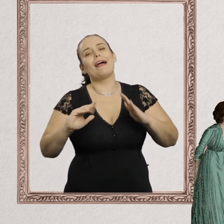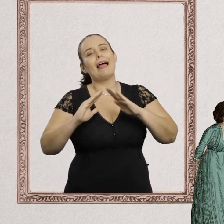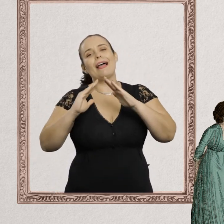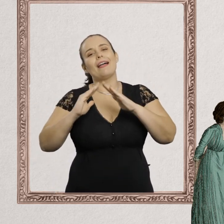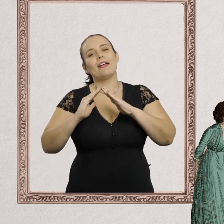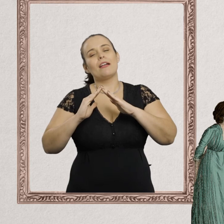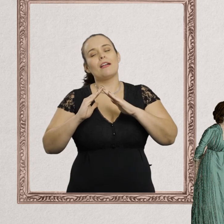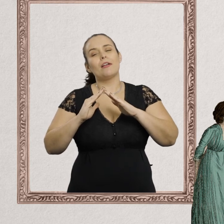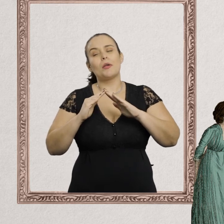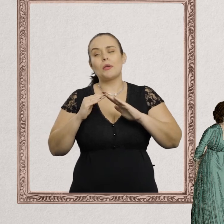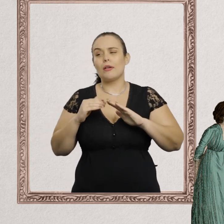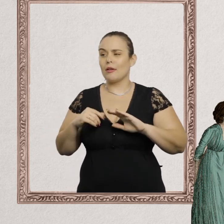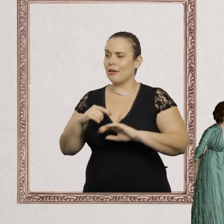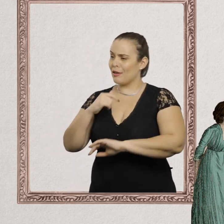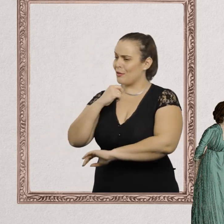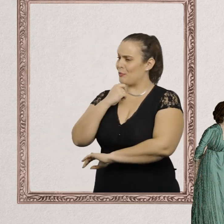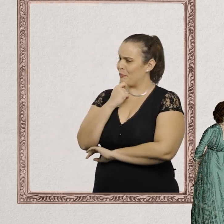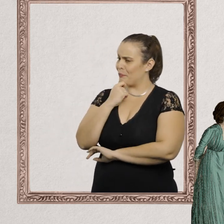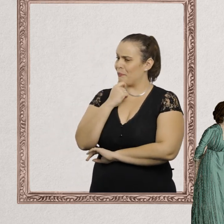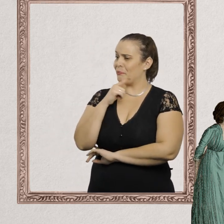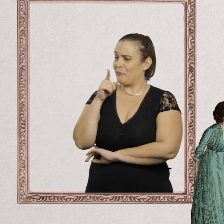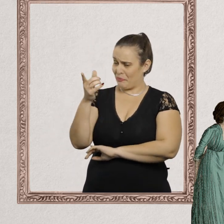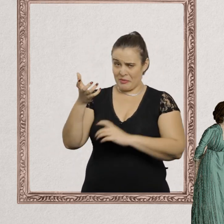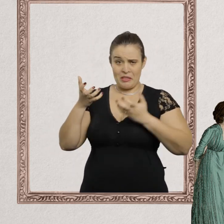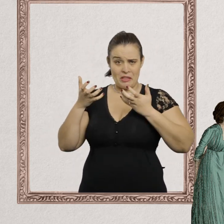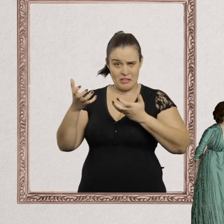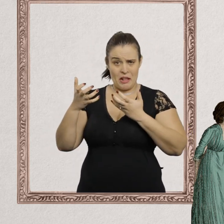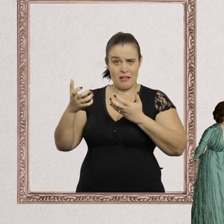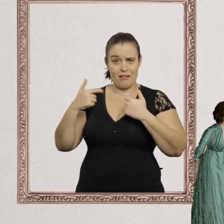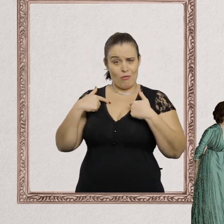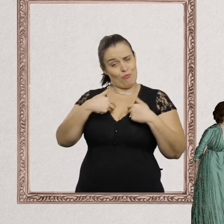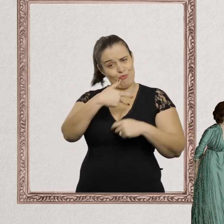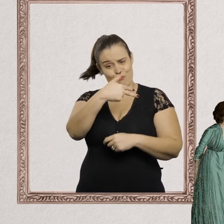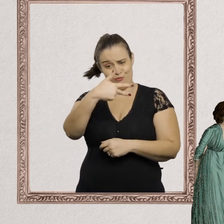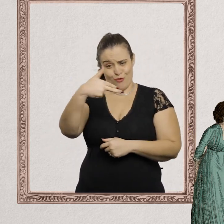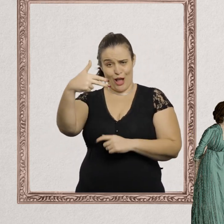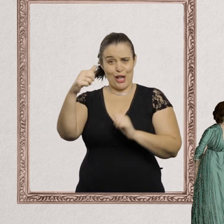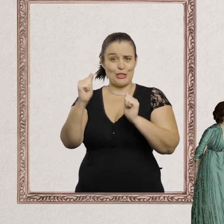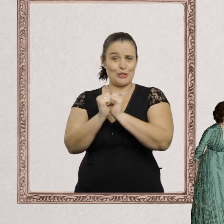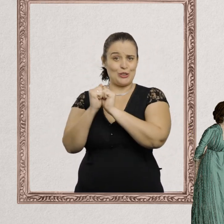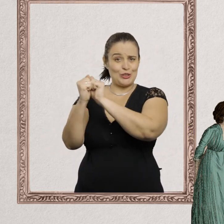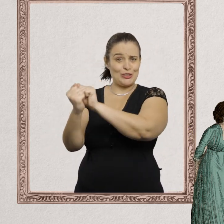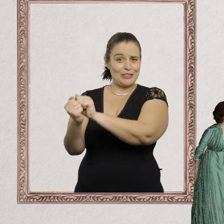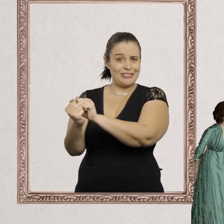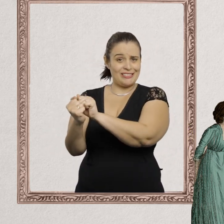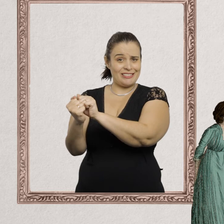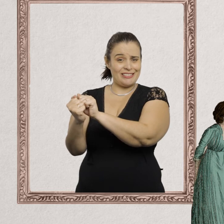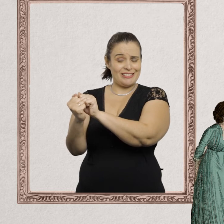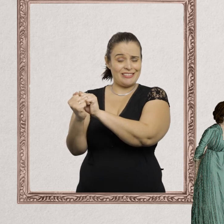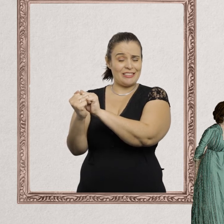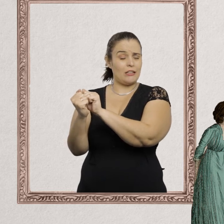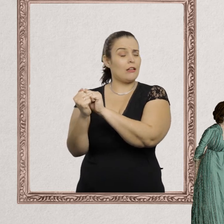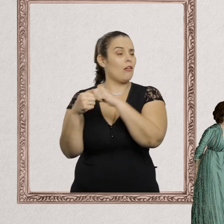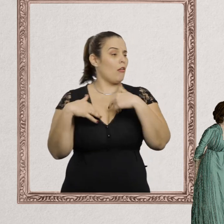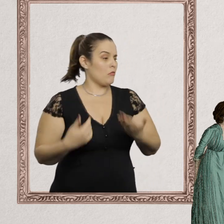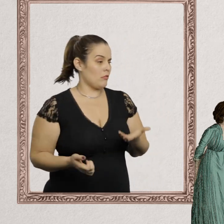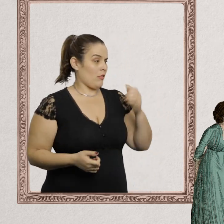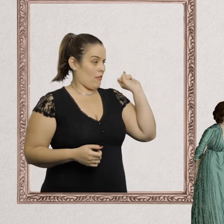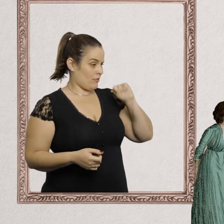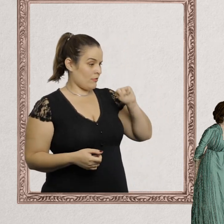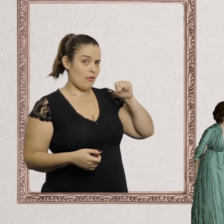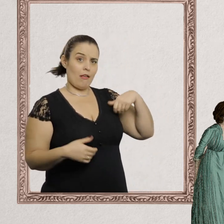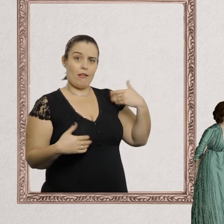de primavera. Ela perguntou para Peter: Você quer que eu saia voando daqui com você?